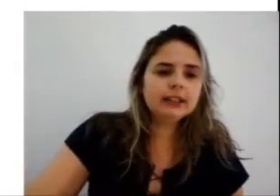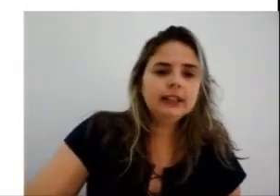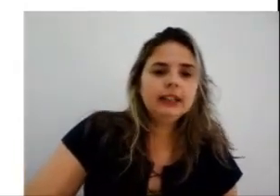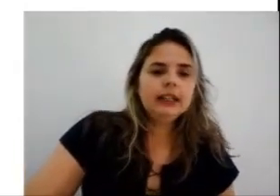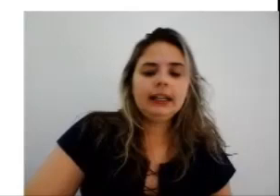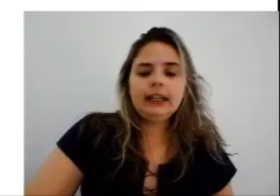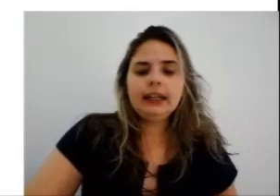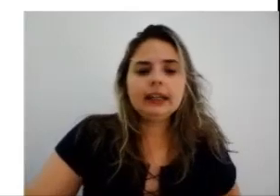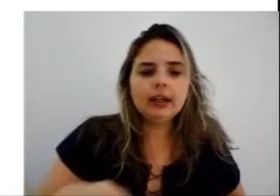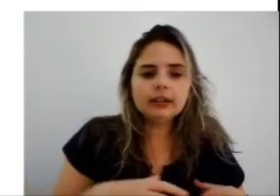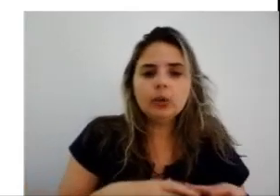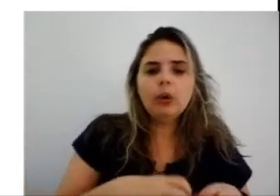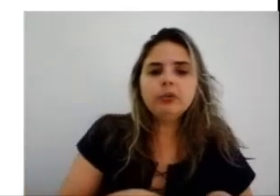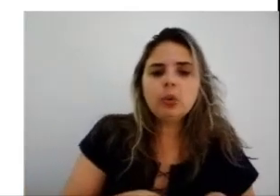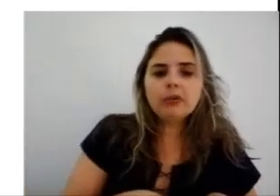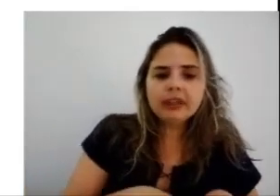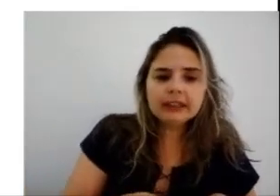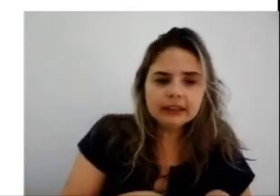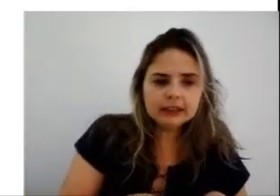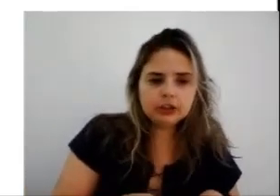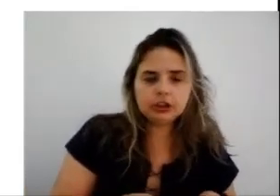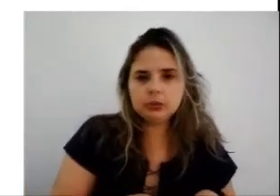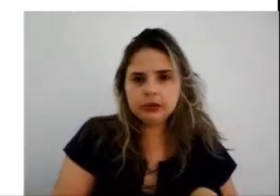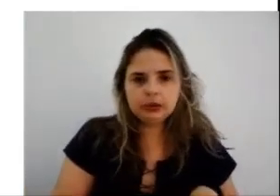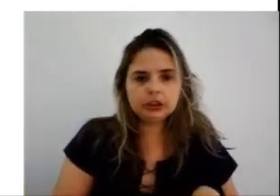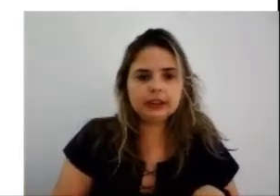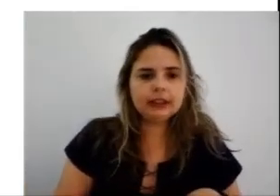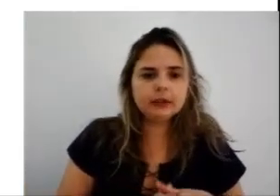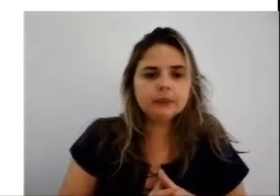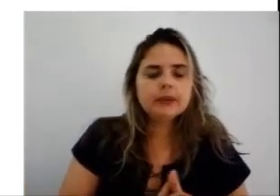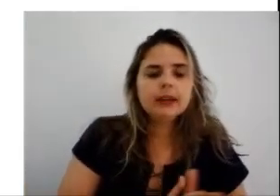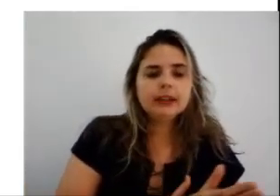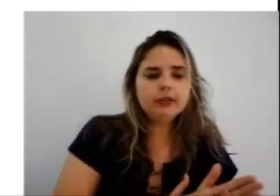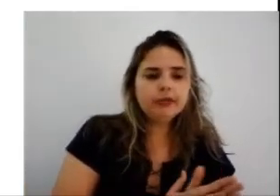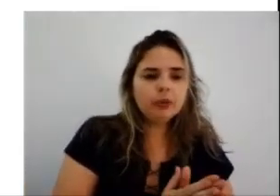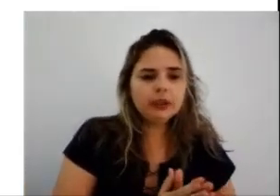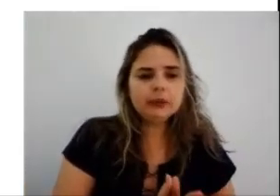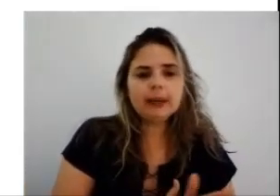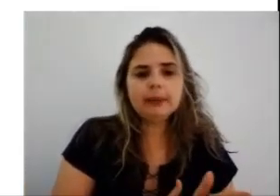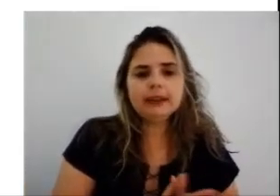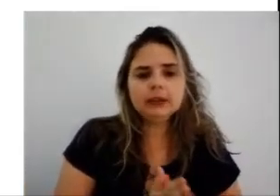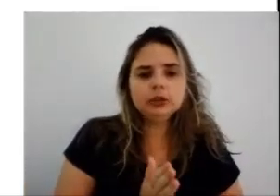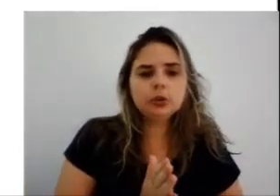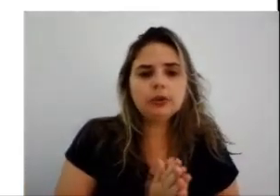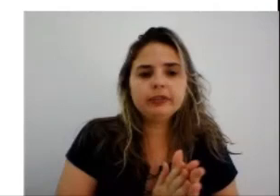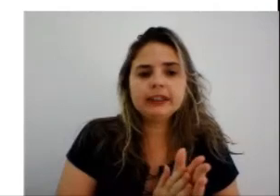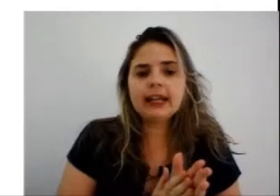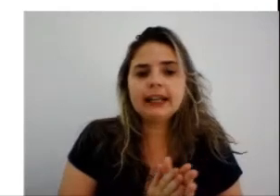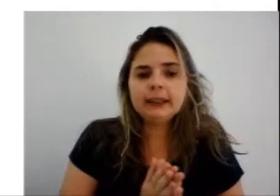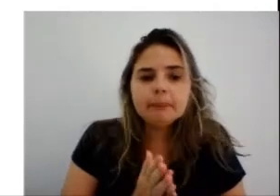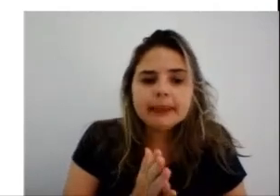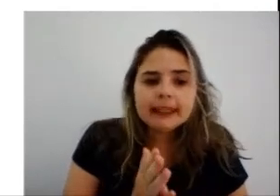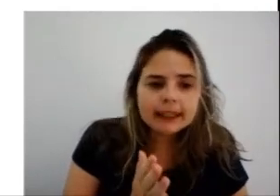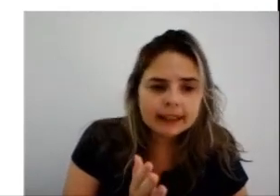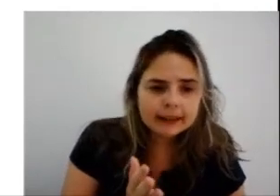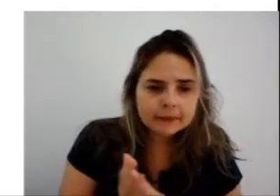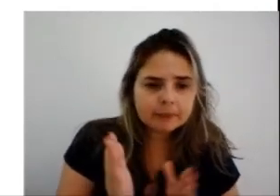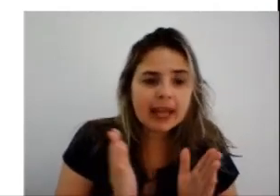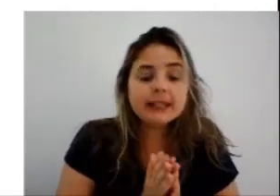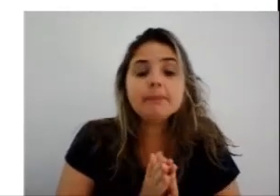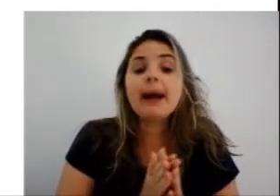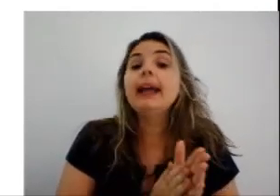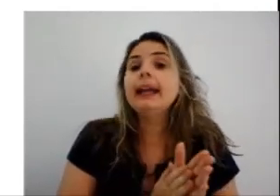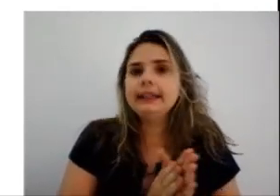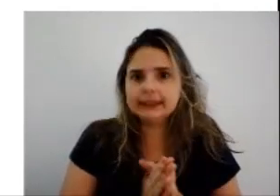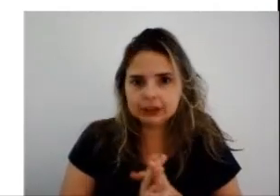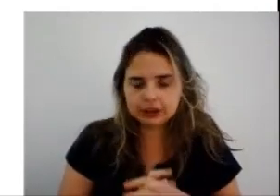né? Houve um governante no Rio de Janeiro que foi o capitão de corveta